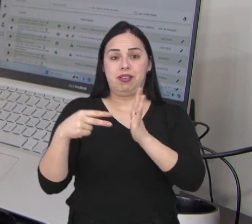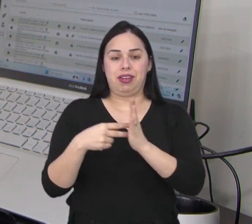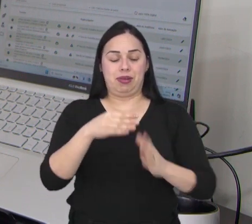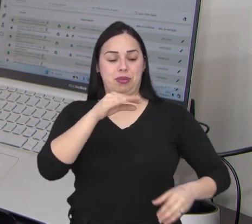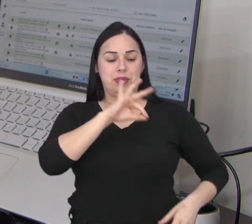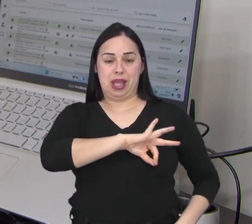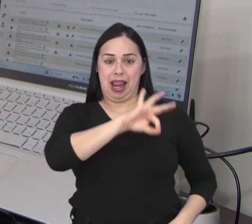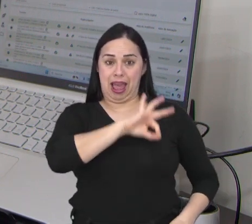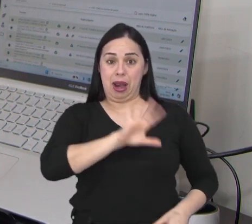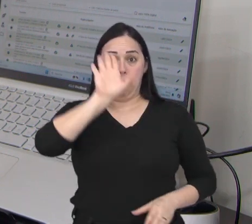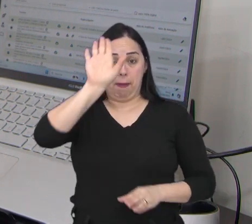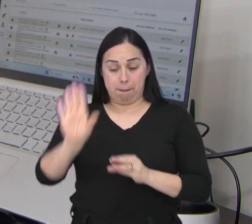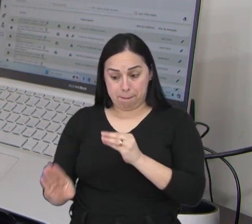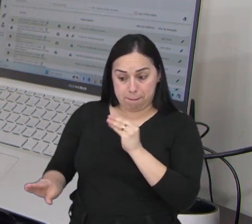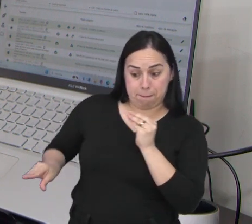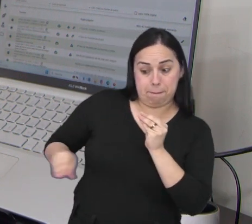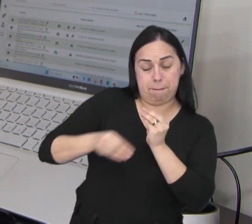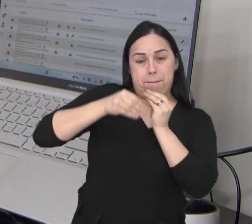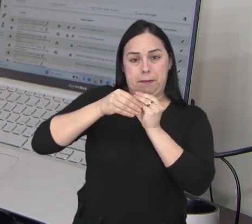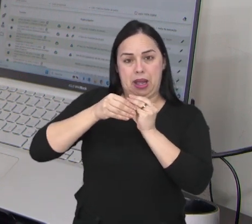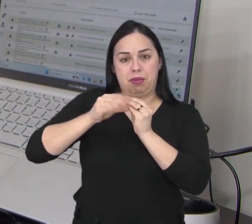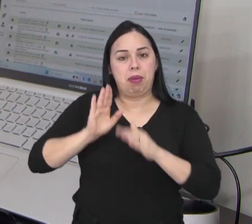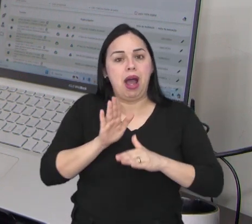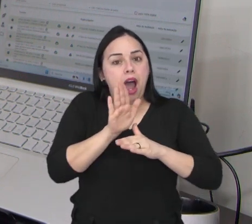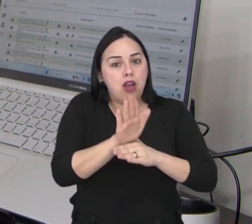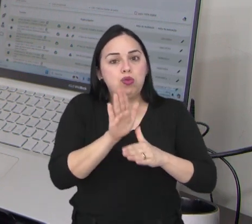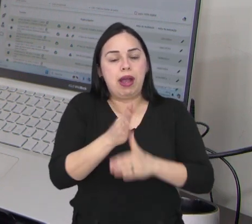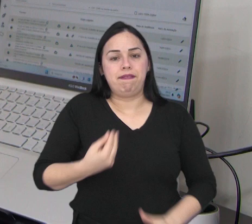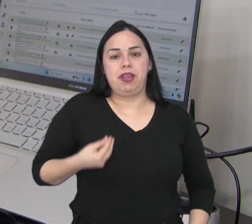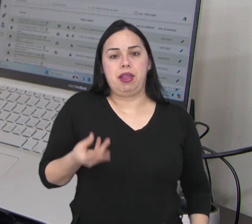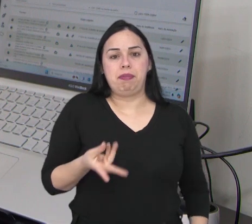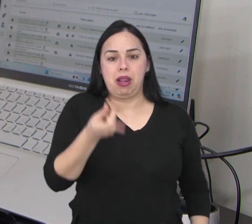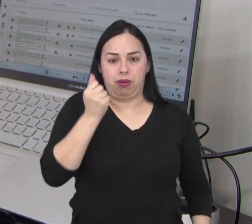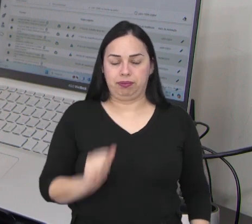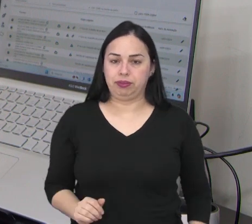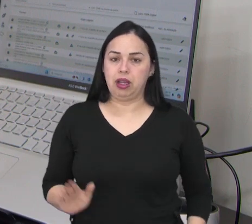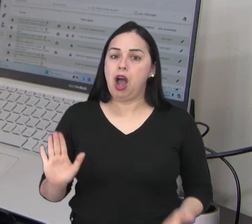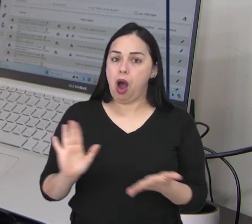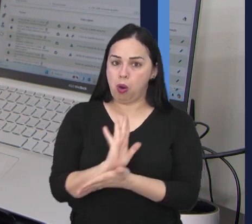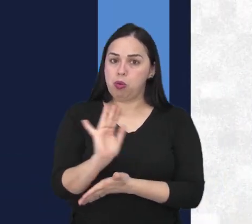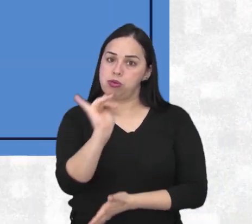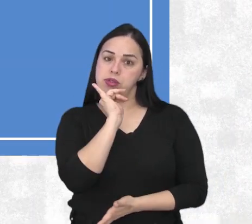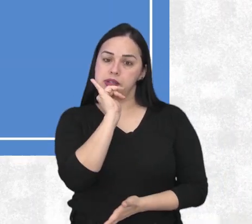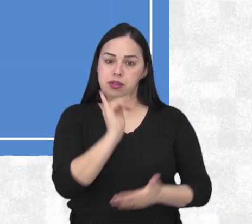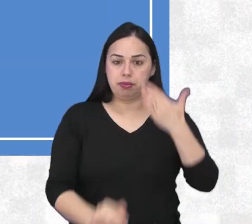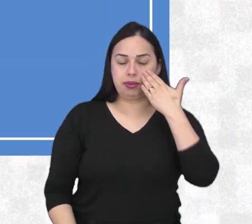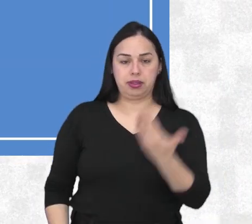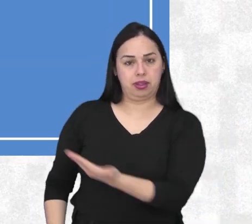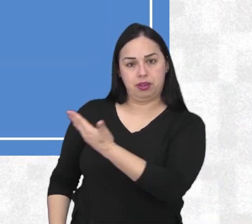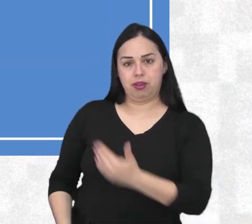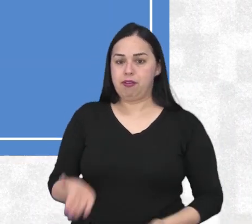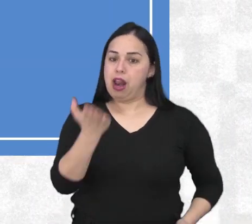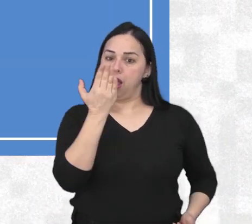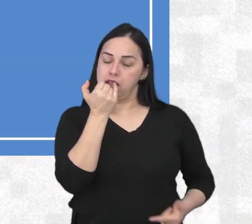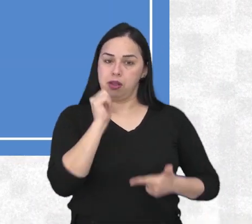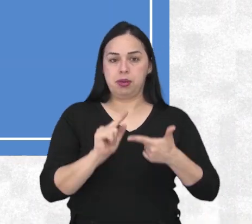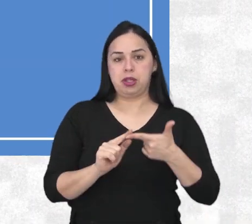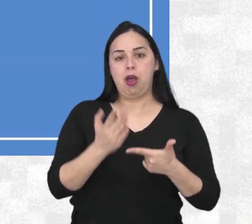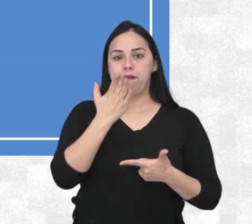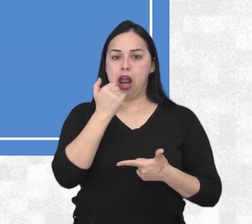empresa agrega ao salário do empregado e para ajudar e melhorar a qualidade de vida desse empregado. Alguns exemplos são